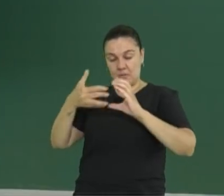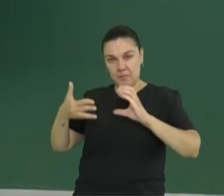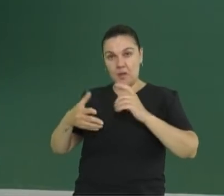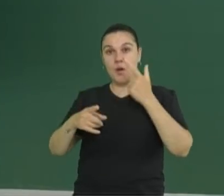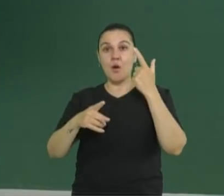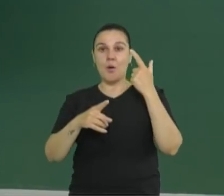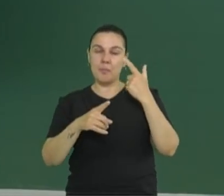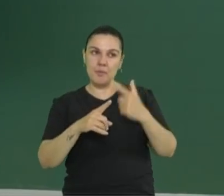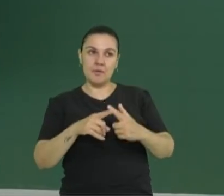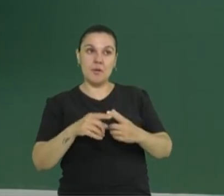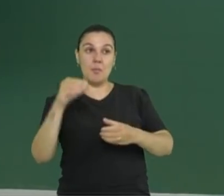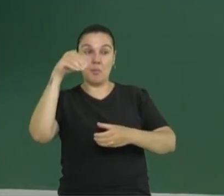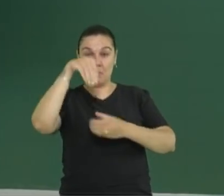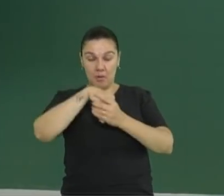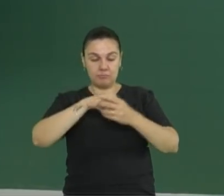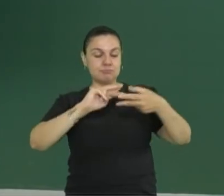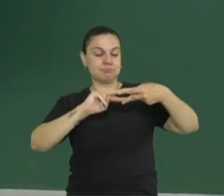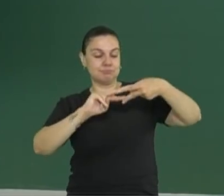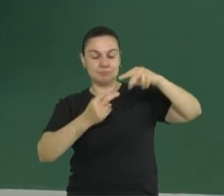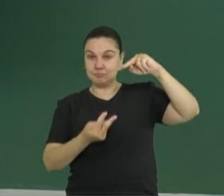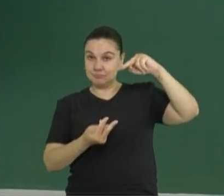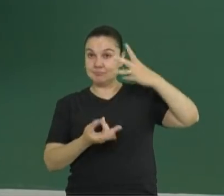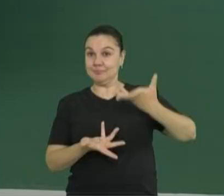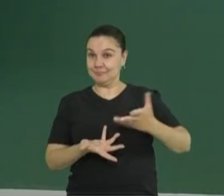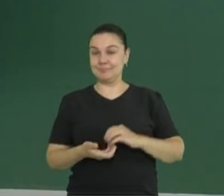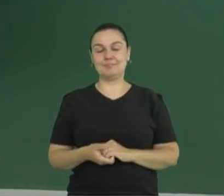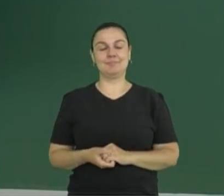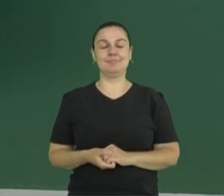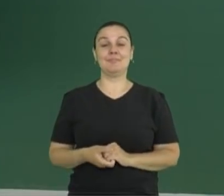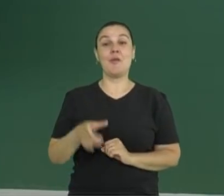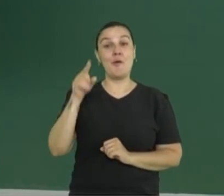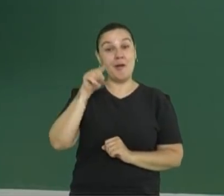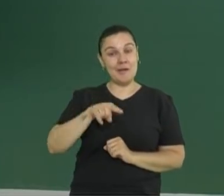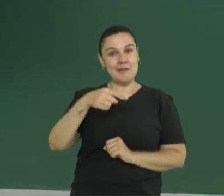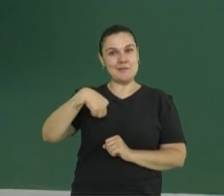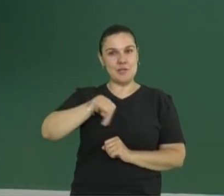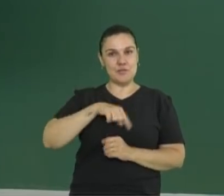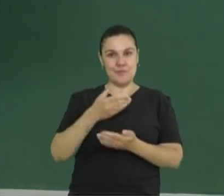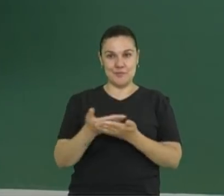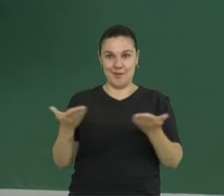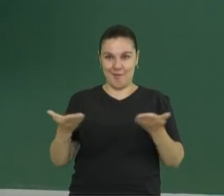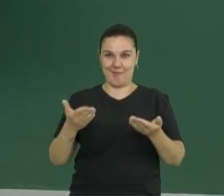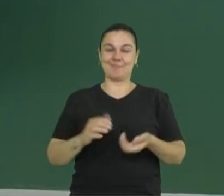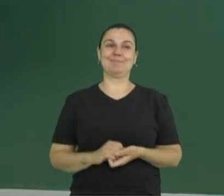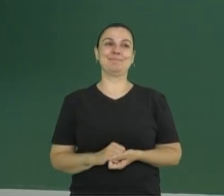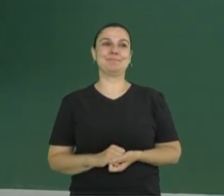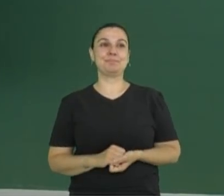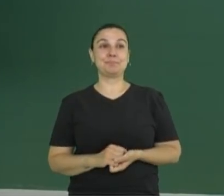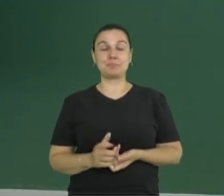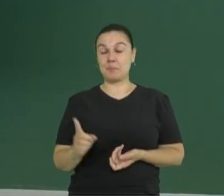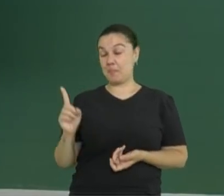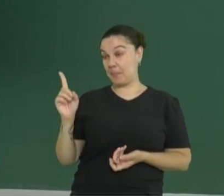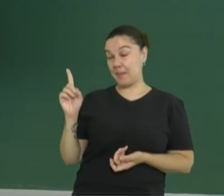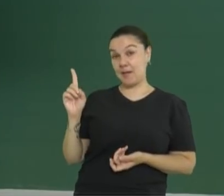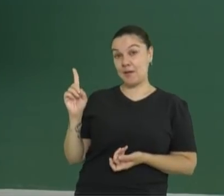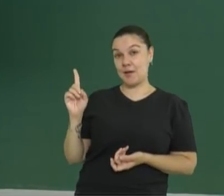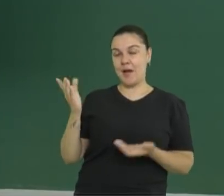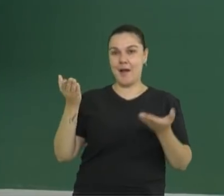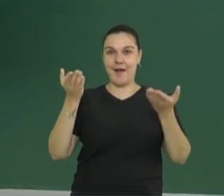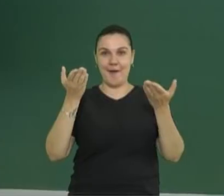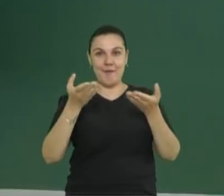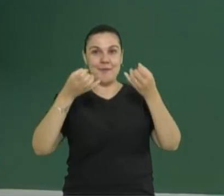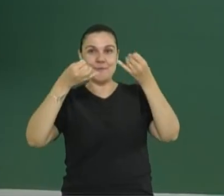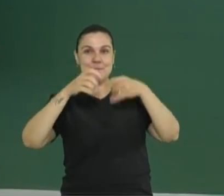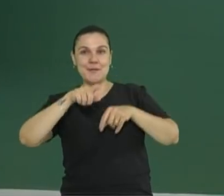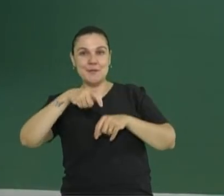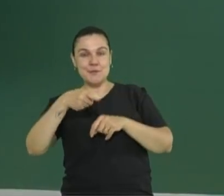características porque estão gravadas no meu material genético. E é isso que a gente vai começar a falar a partir de agora. Então, eu vou falar